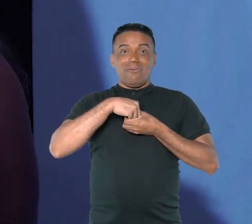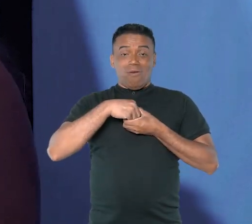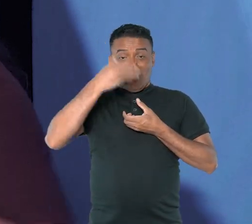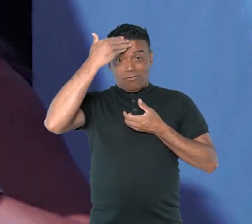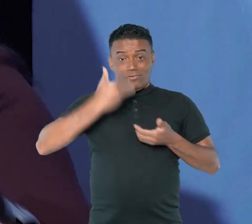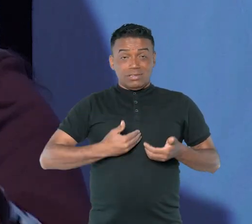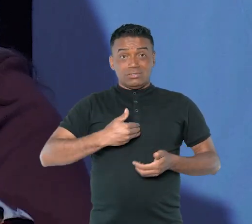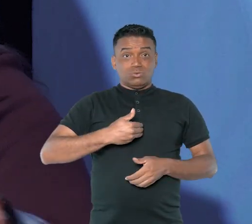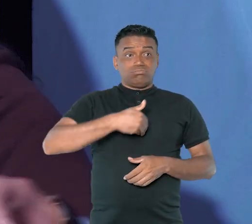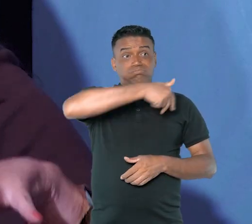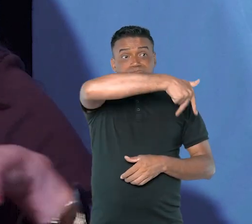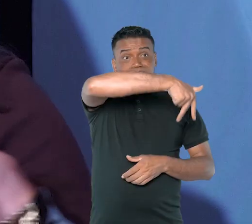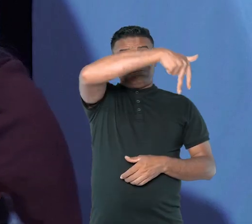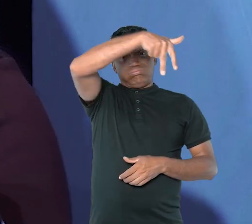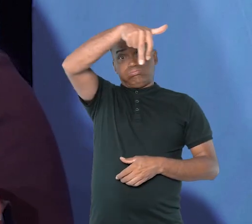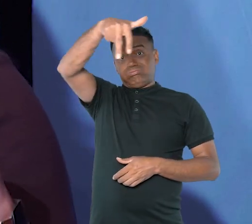que promove